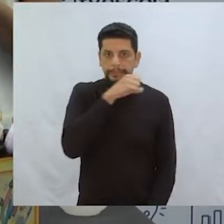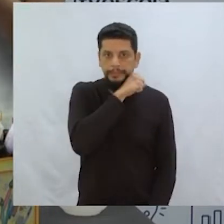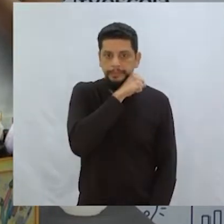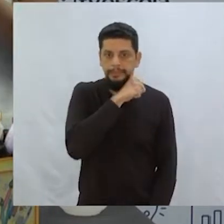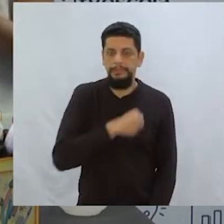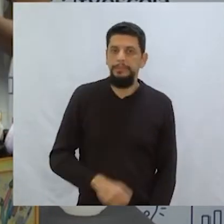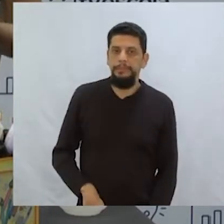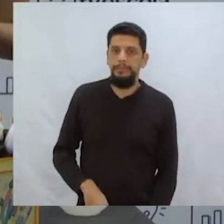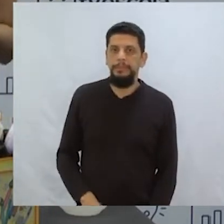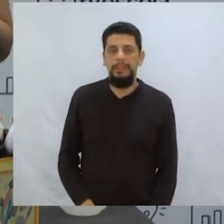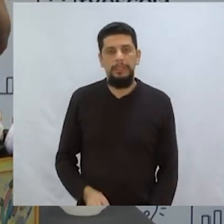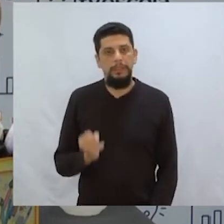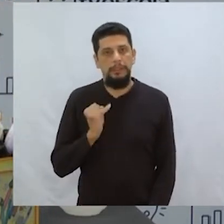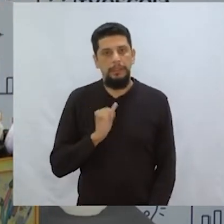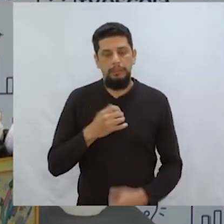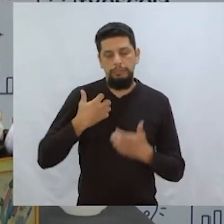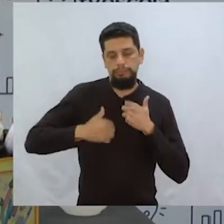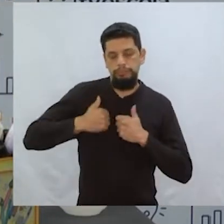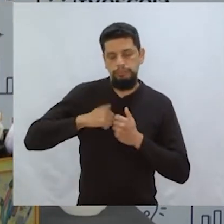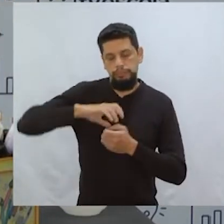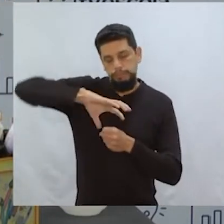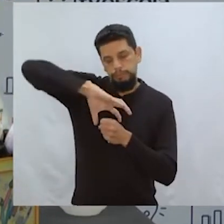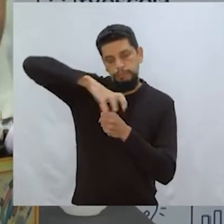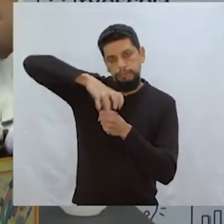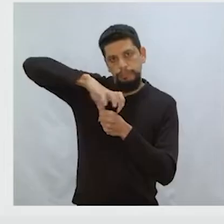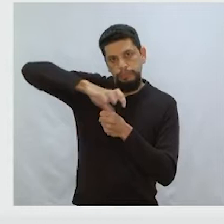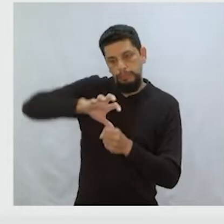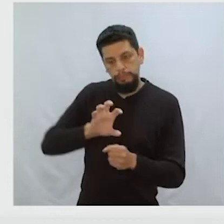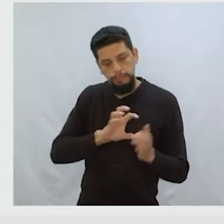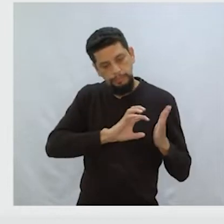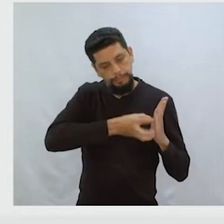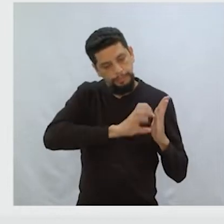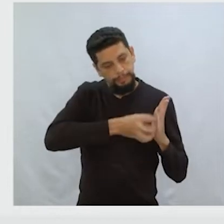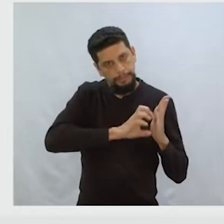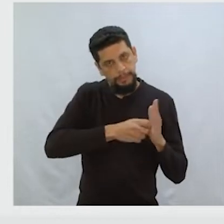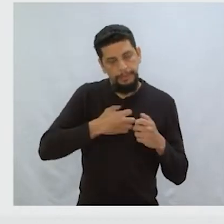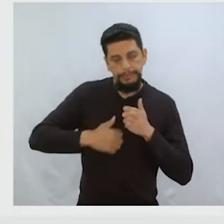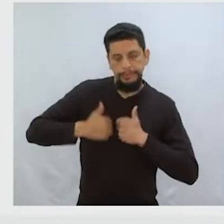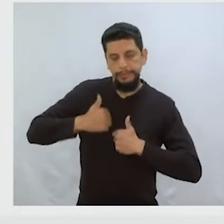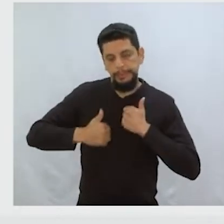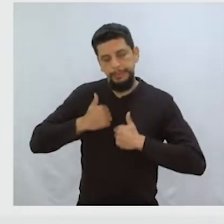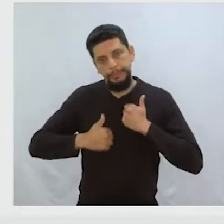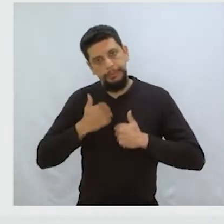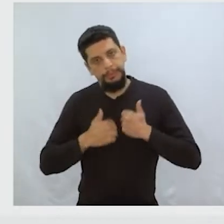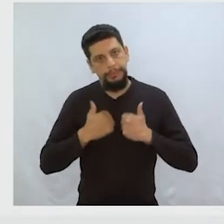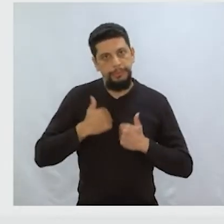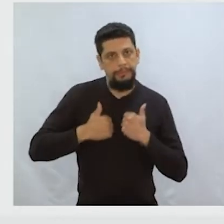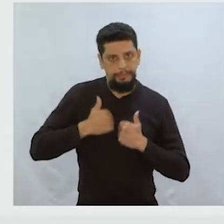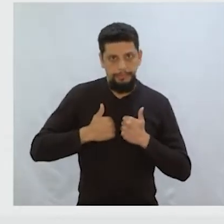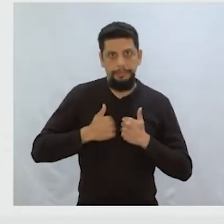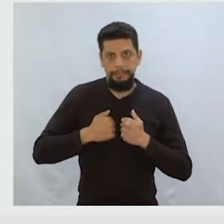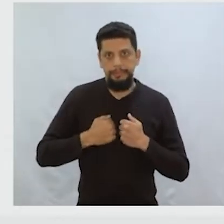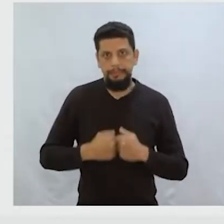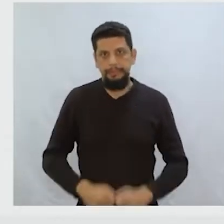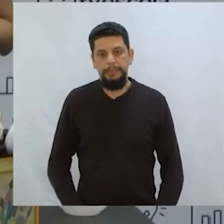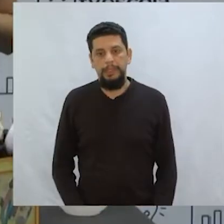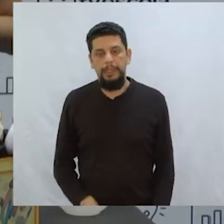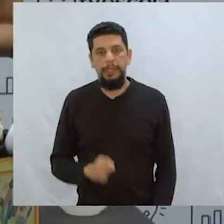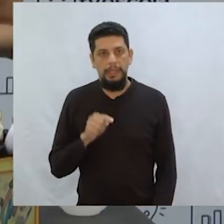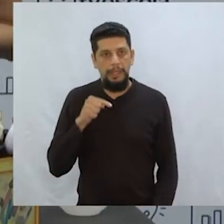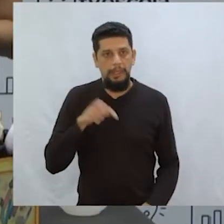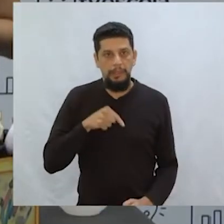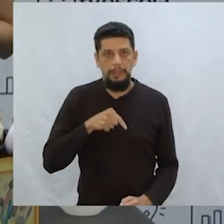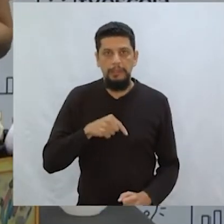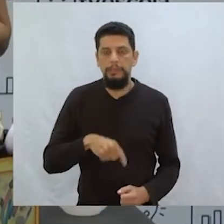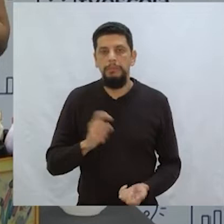rapidinho. De preferência, quando for se ensaboar, desligar o chuveiro, se ensaboa, liga o chuveiro para se enxaguar.